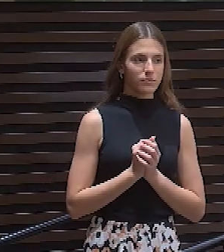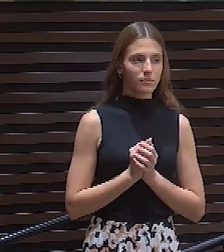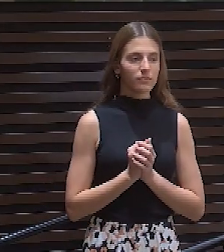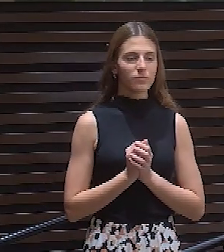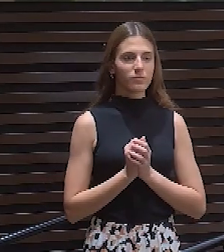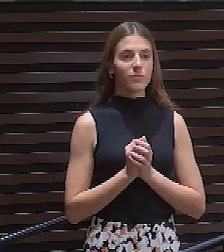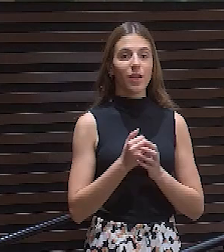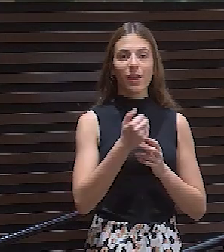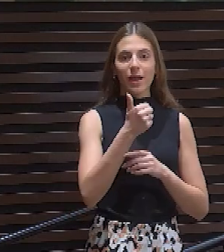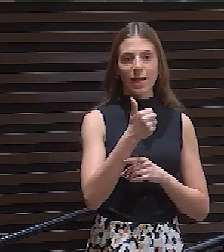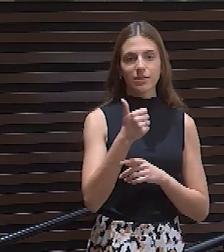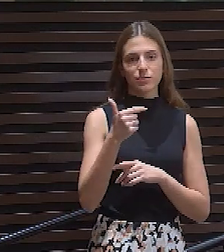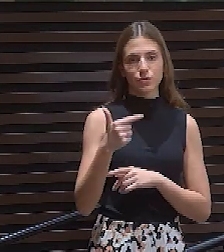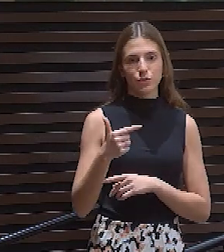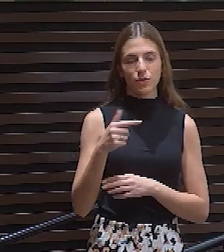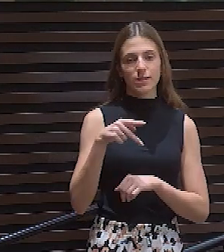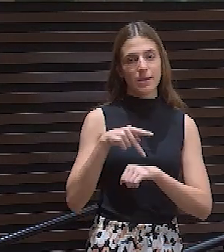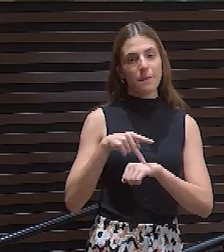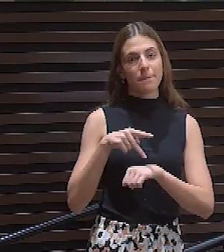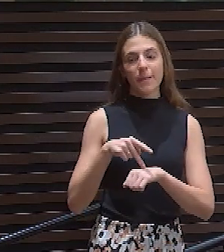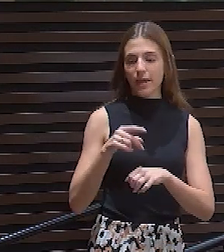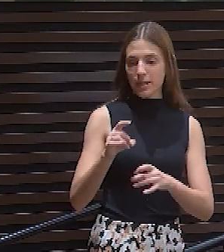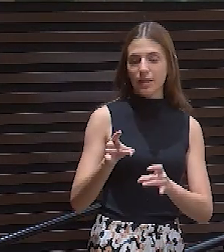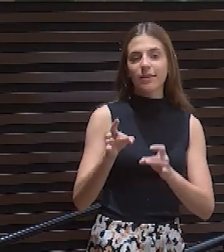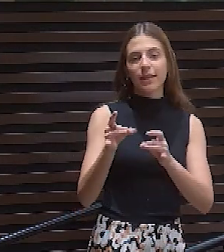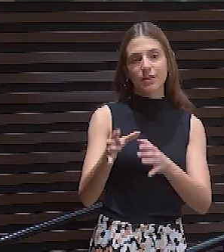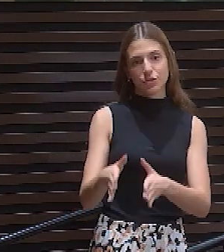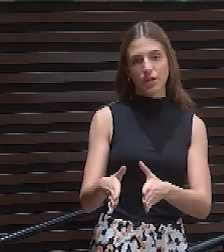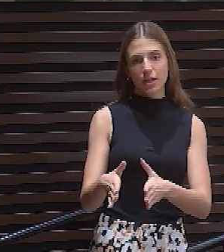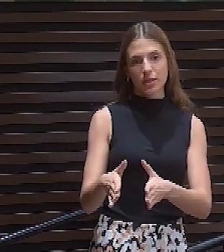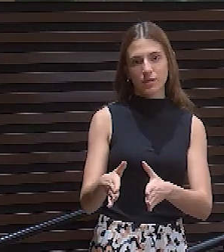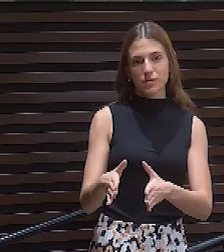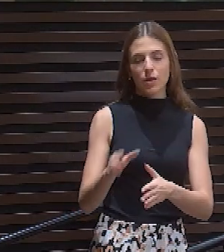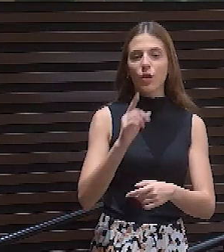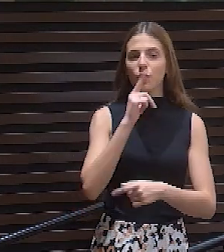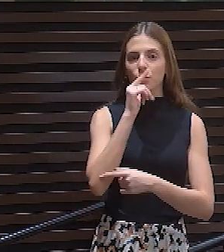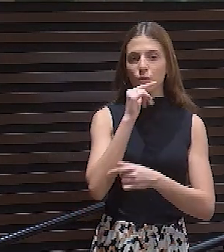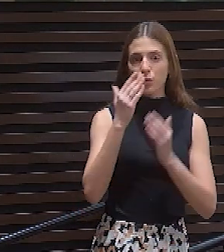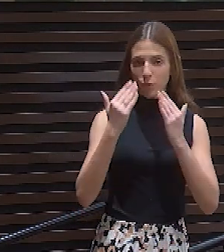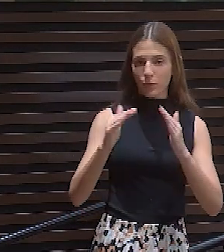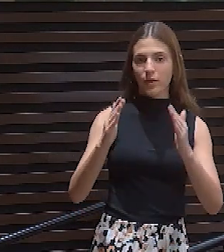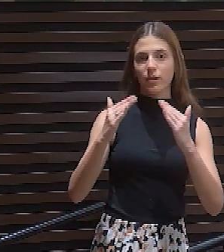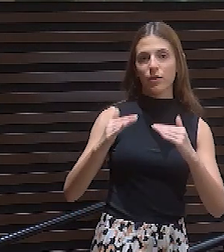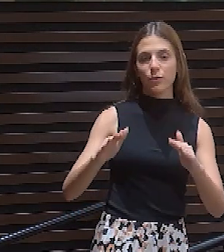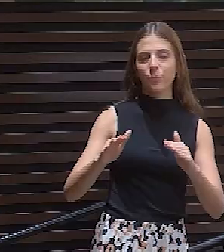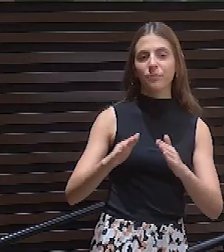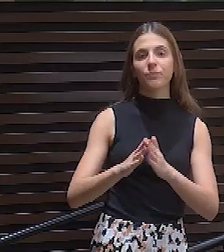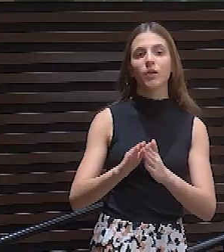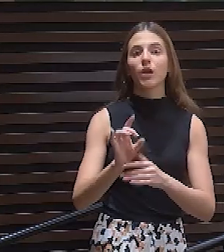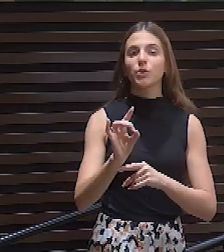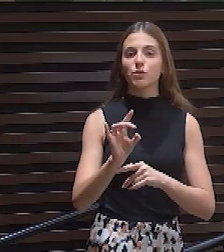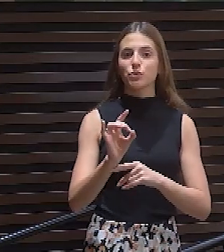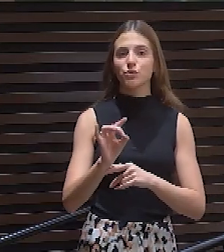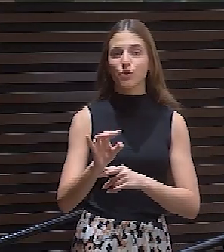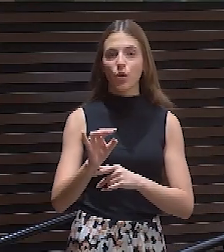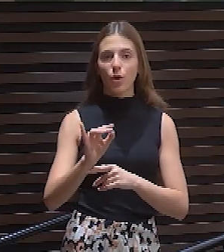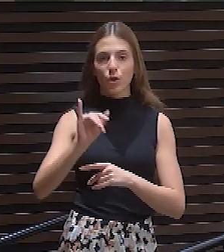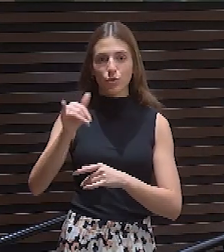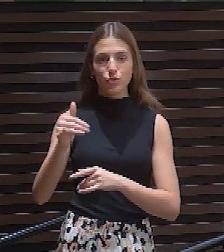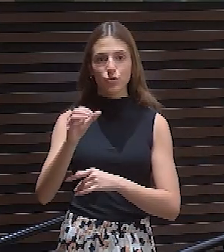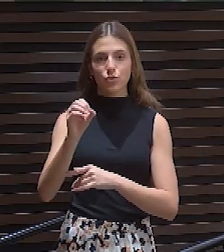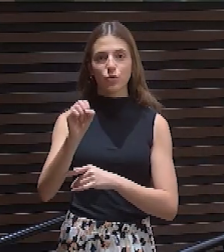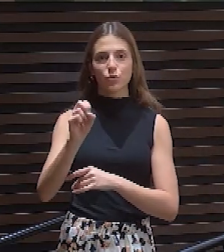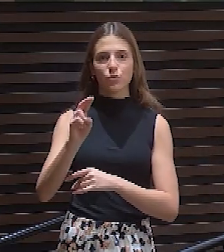As 12 pedras deixadas no meio do Jordão, só Josué levantou as pedras.